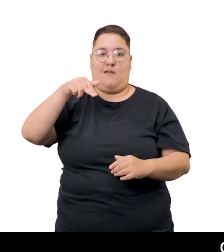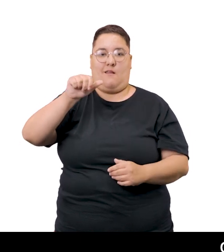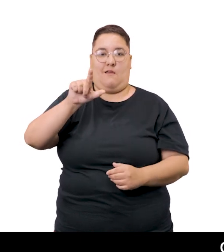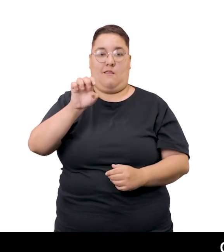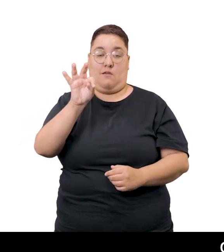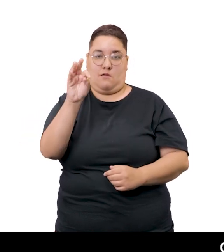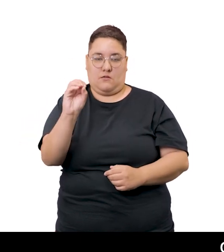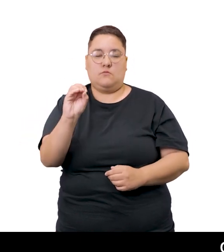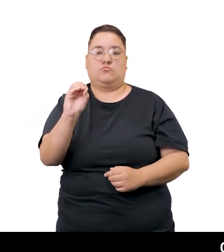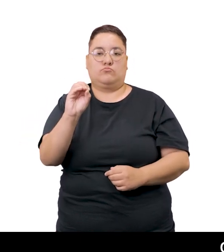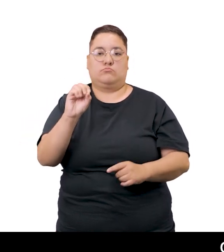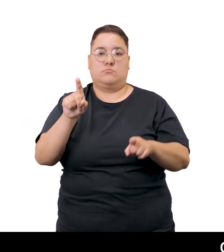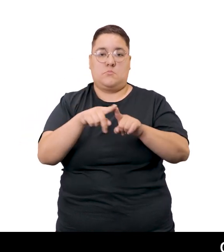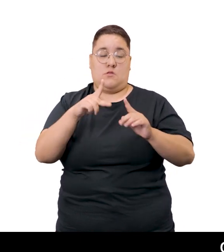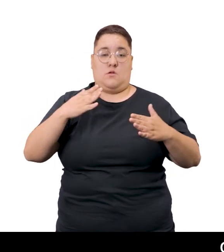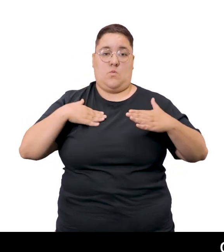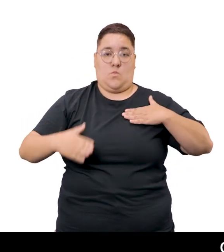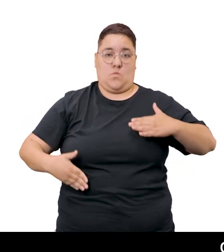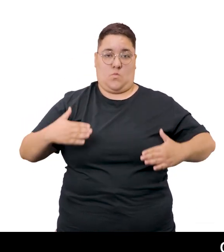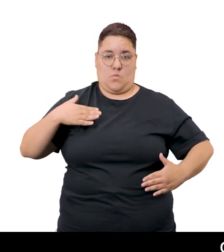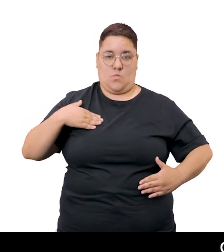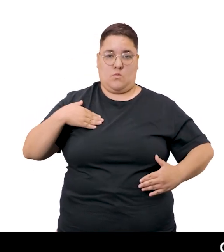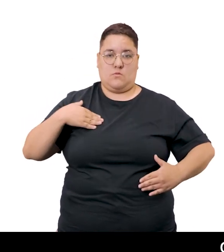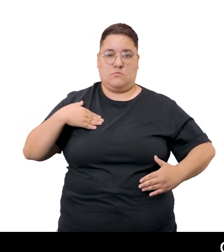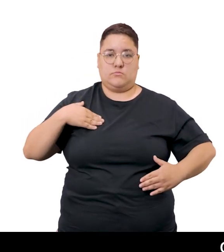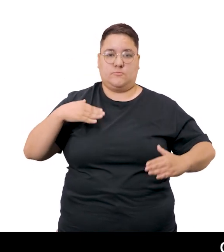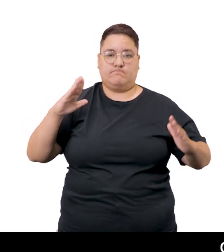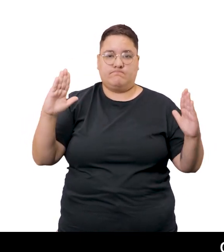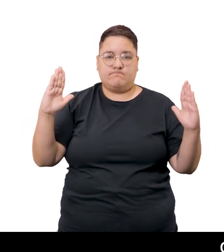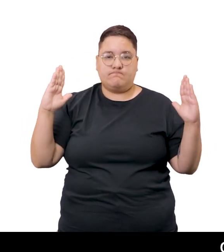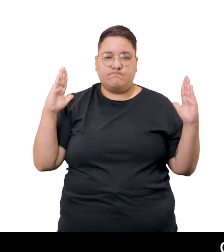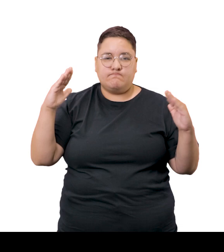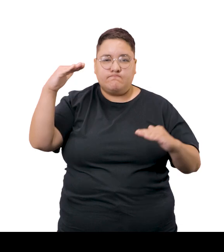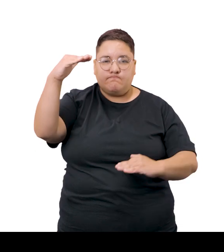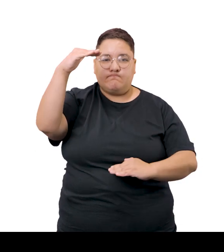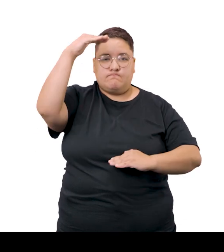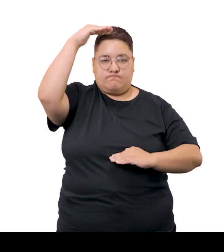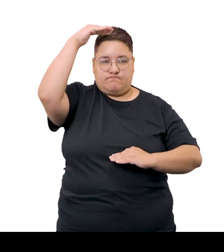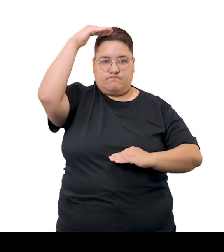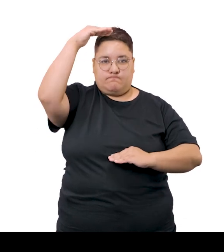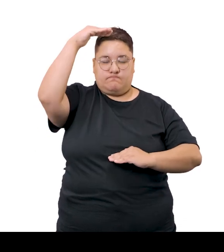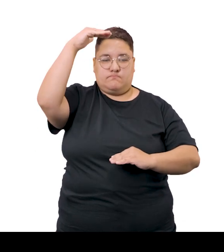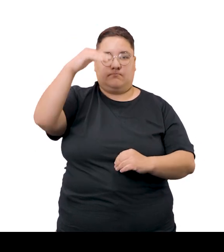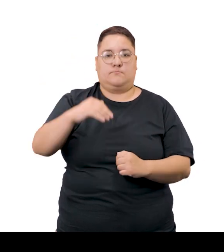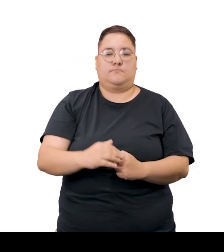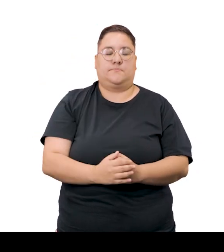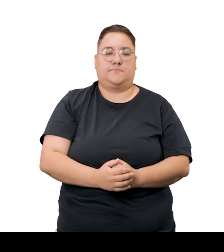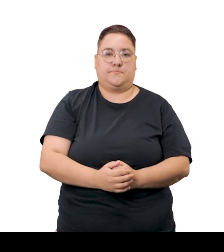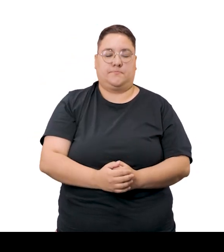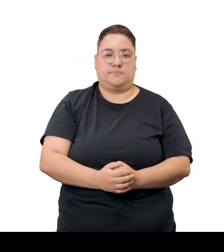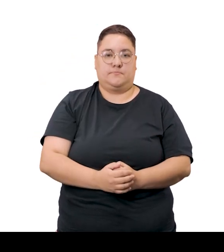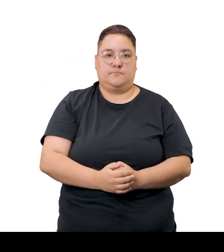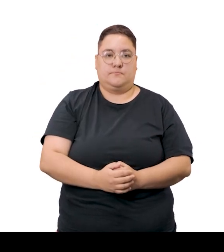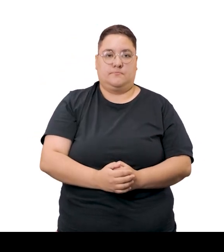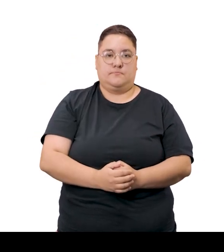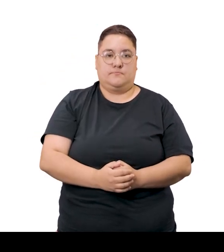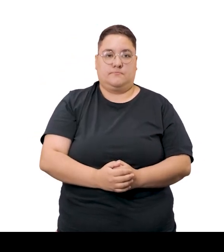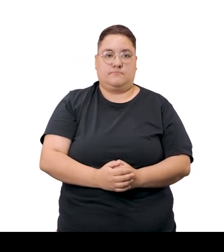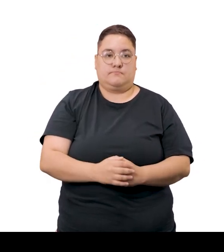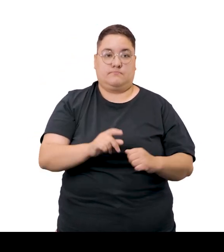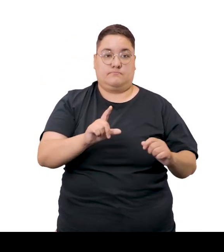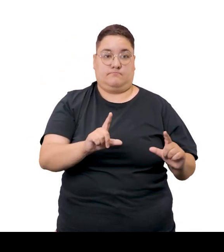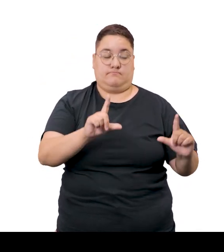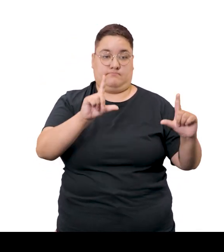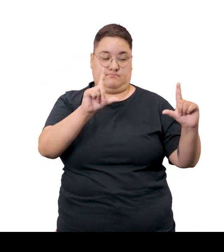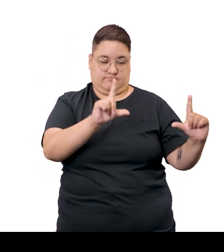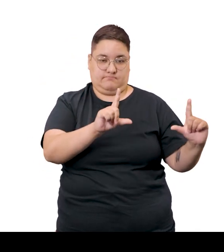com a introspecção de seu corpo dentro de um pequeno espaço fechado. Ao lado de Autorretrato